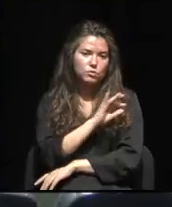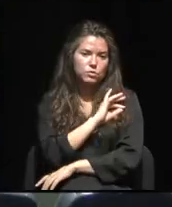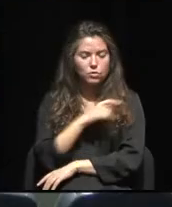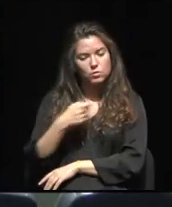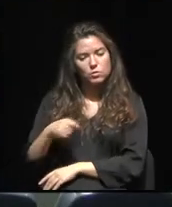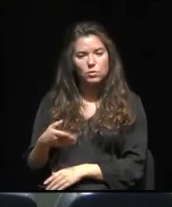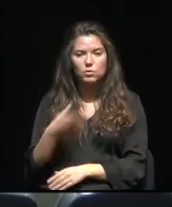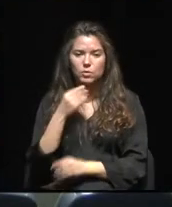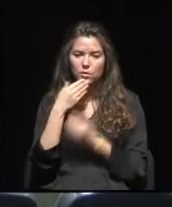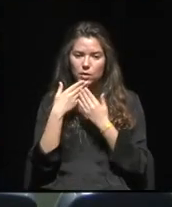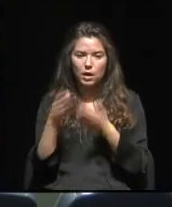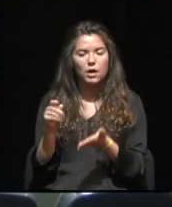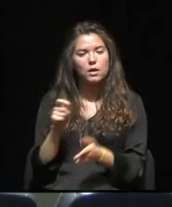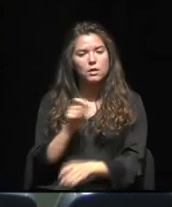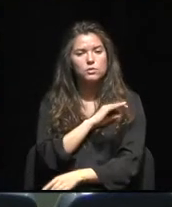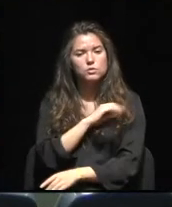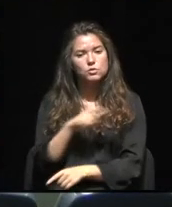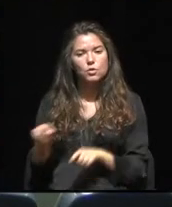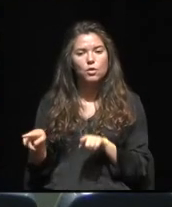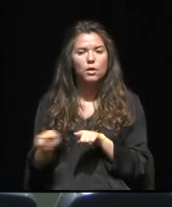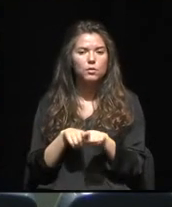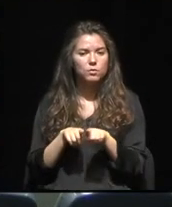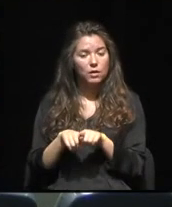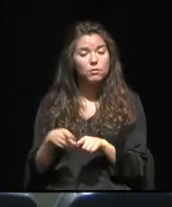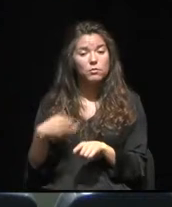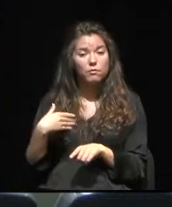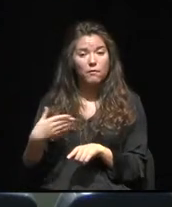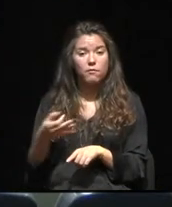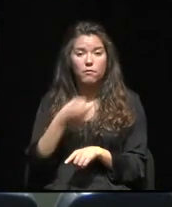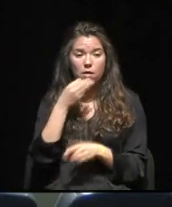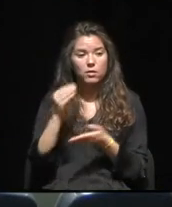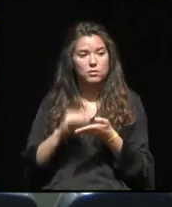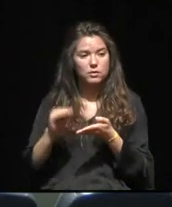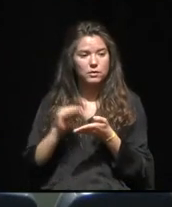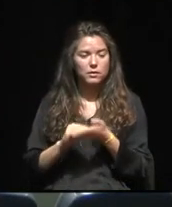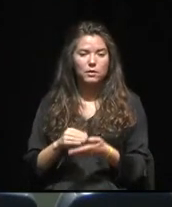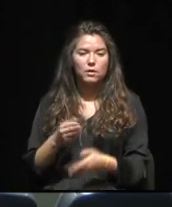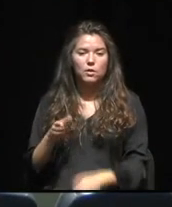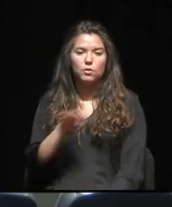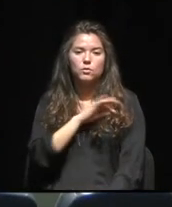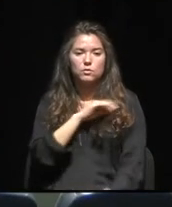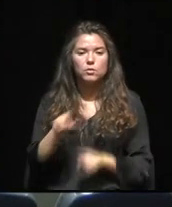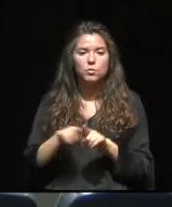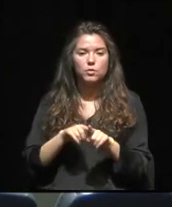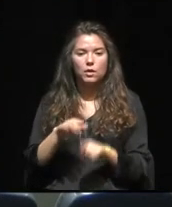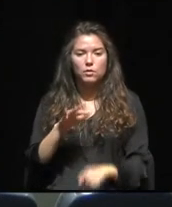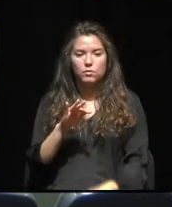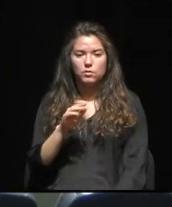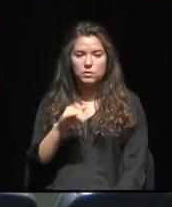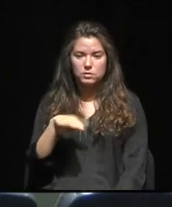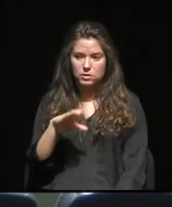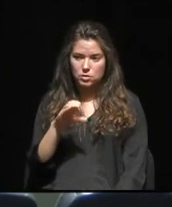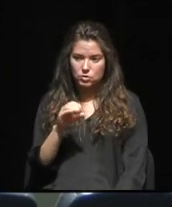passar aos inscritos Deputado Francisco cach do